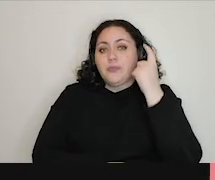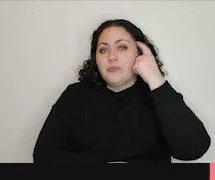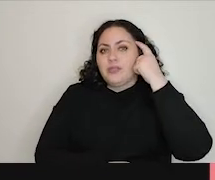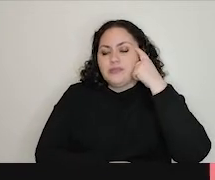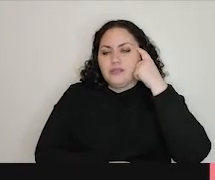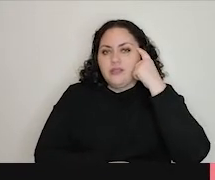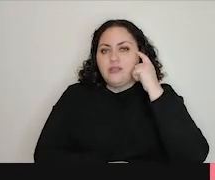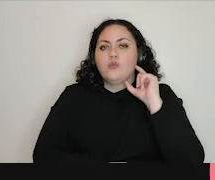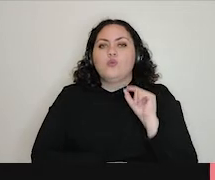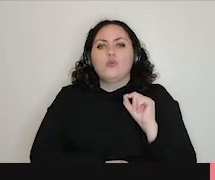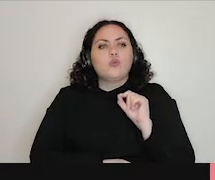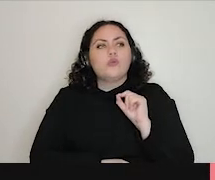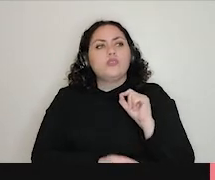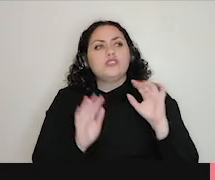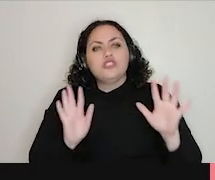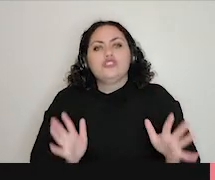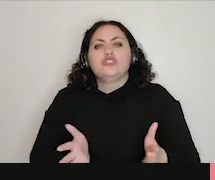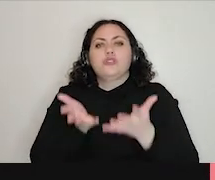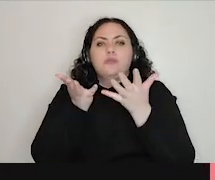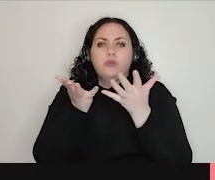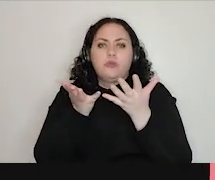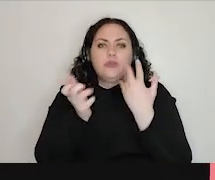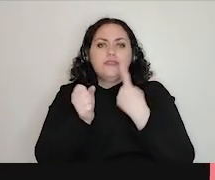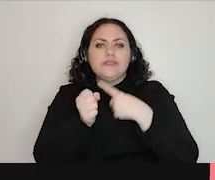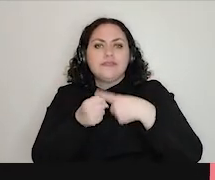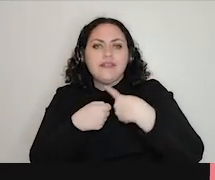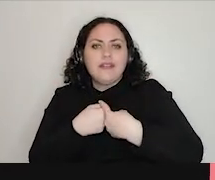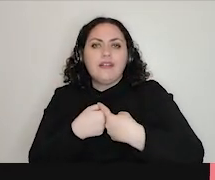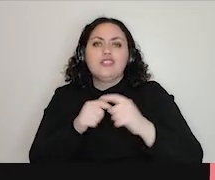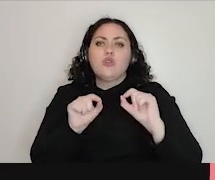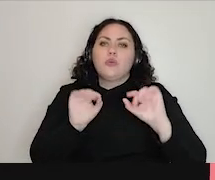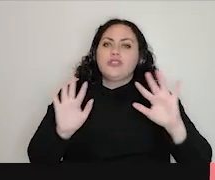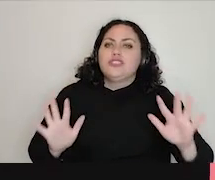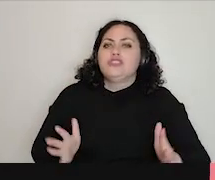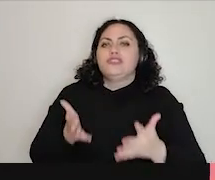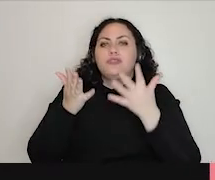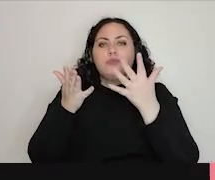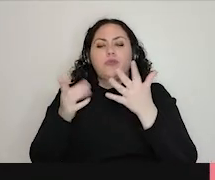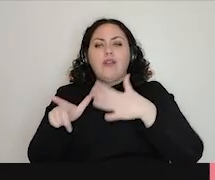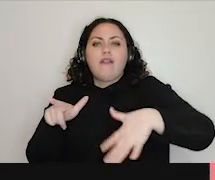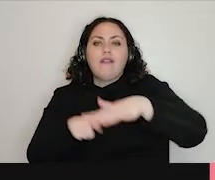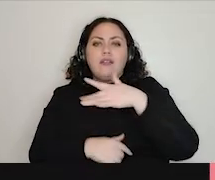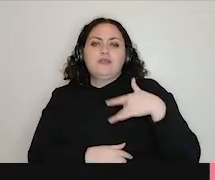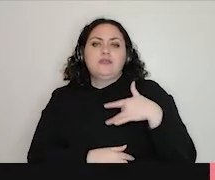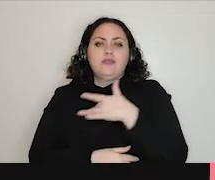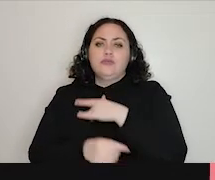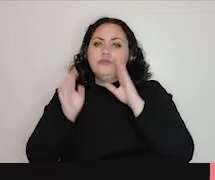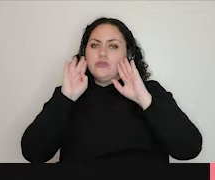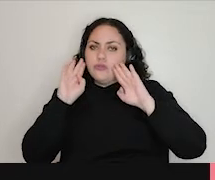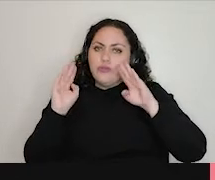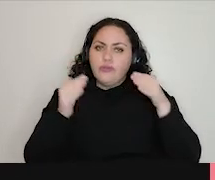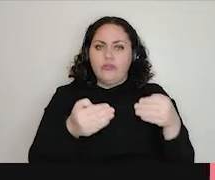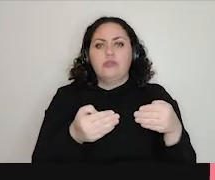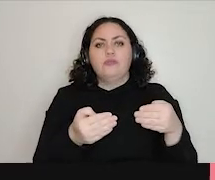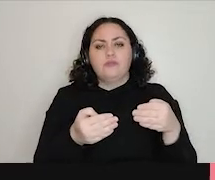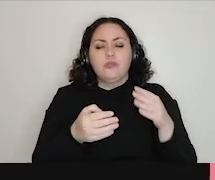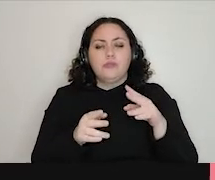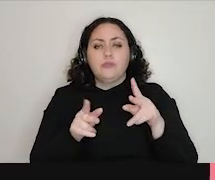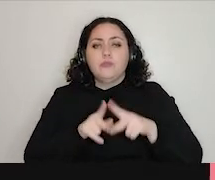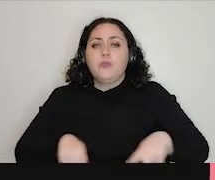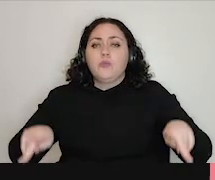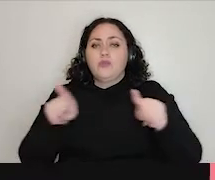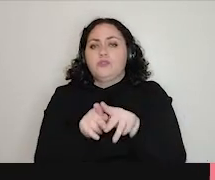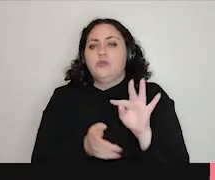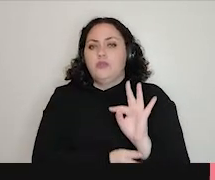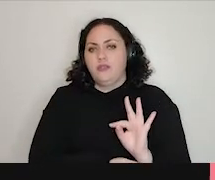que motiva um município, o que motiva um serviço de saúde a ser voltado para a população dele,